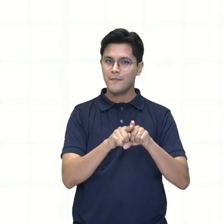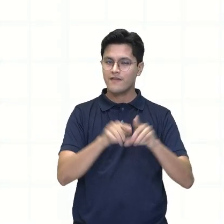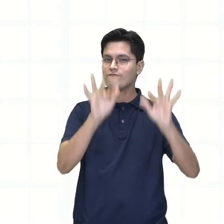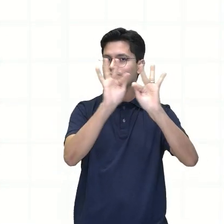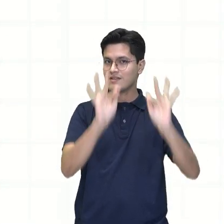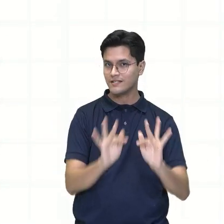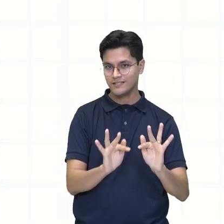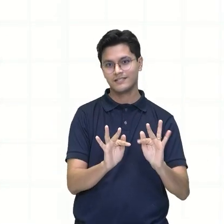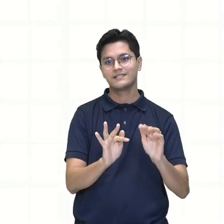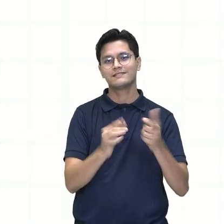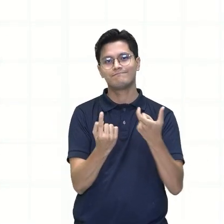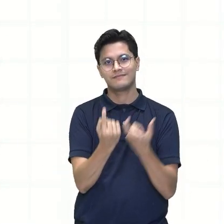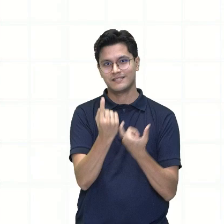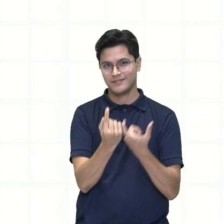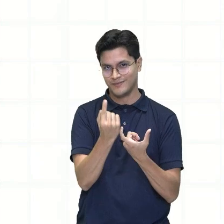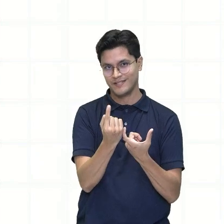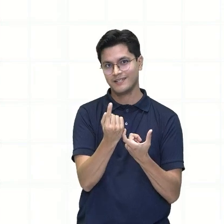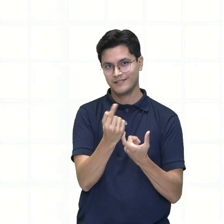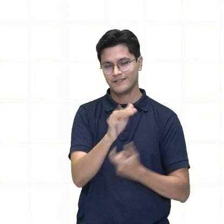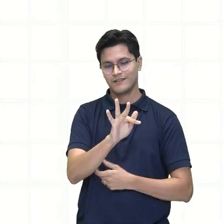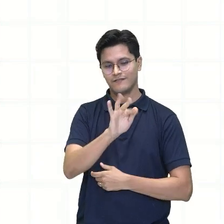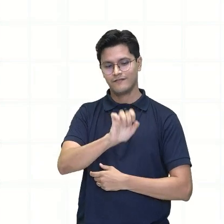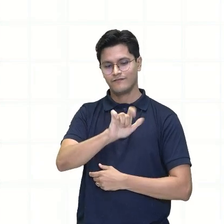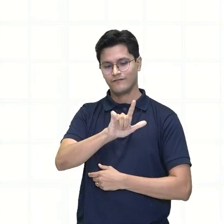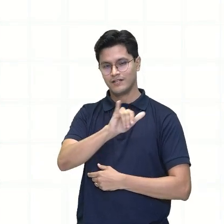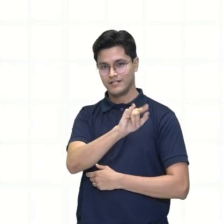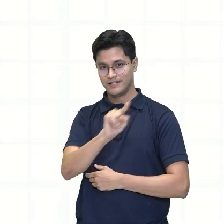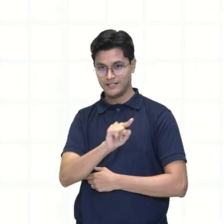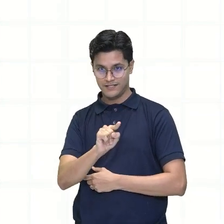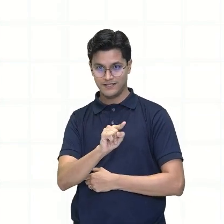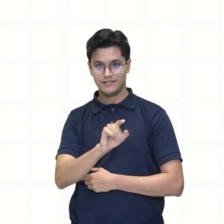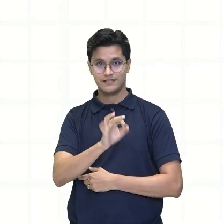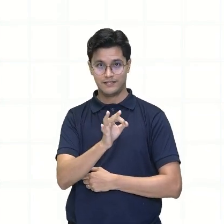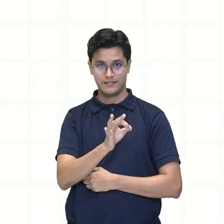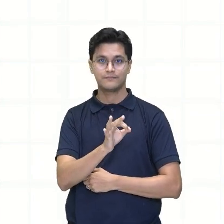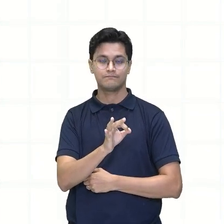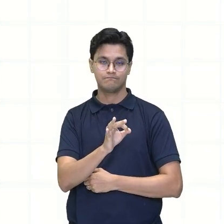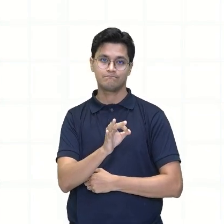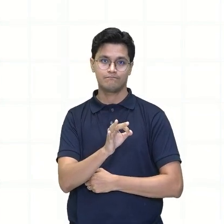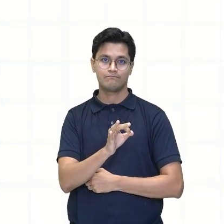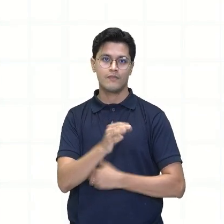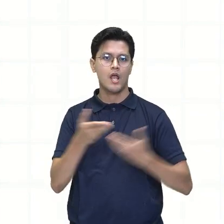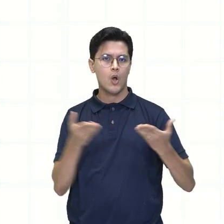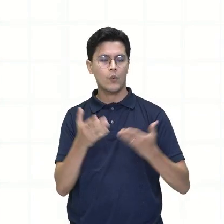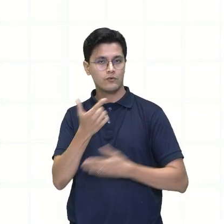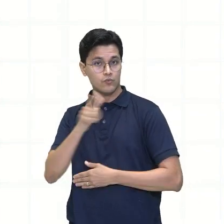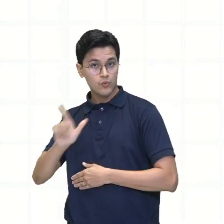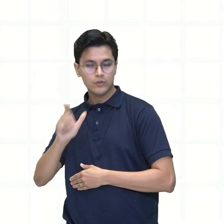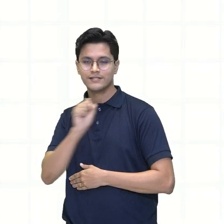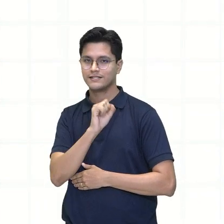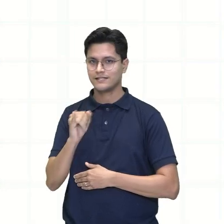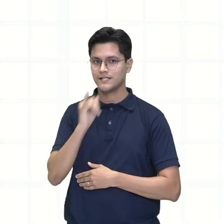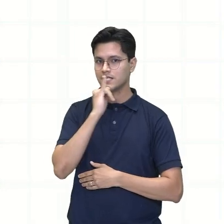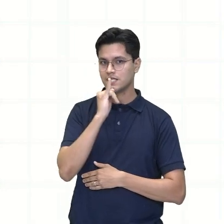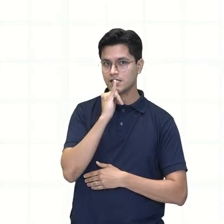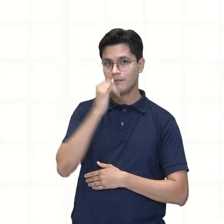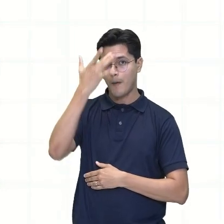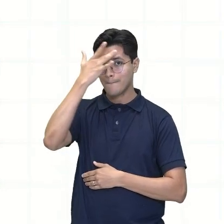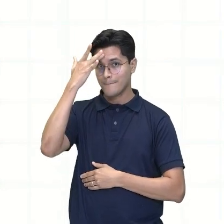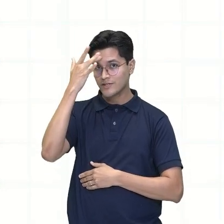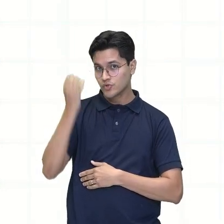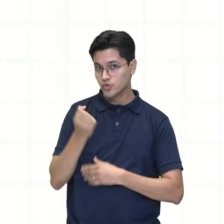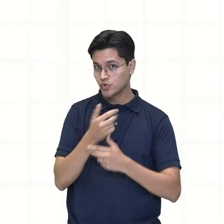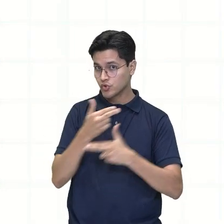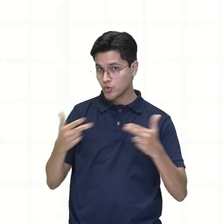tem que estar aonde? Também singular. E aí, se eu passar para o plural, como agora está aqui, ó,